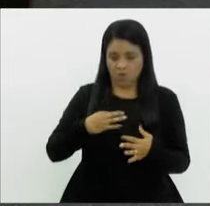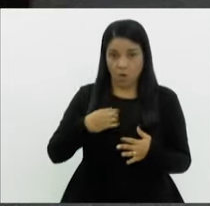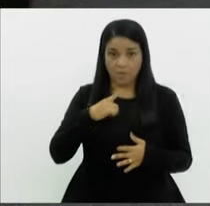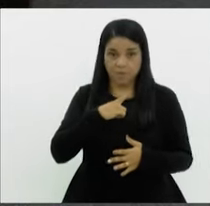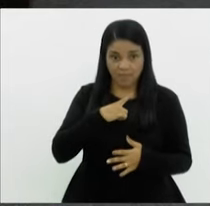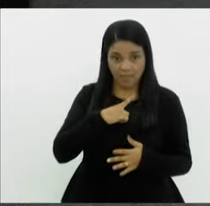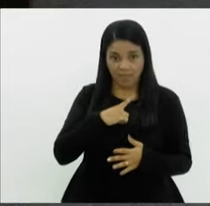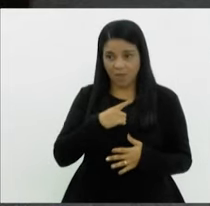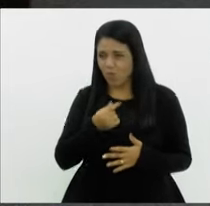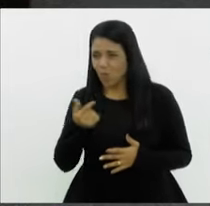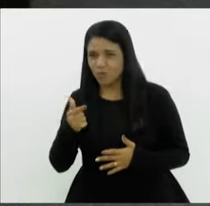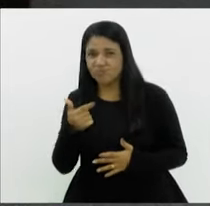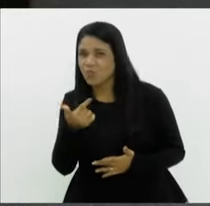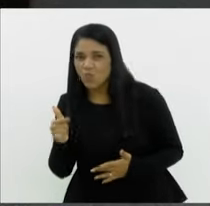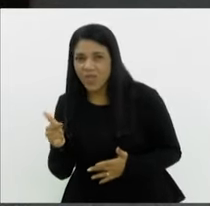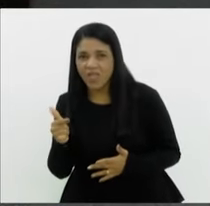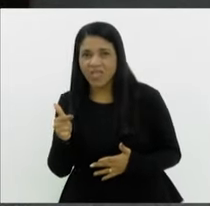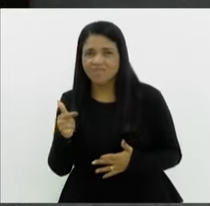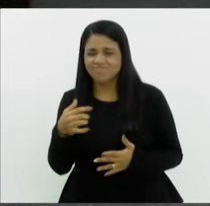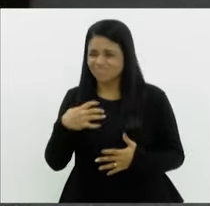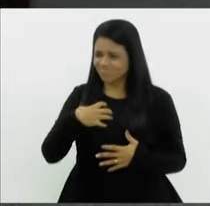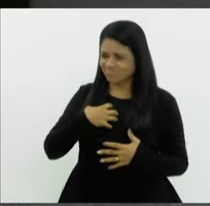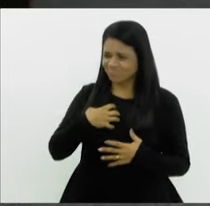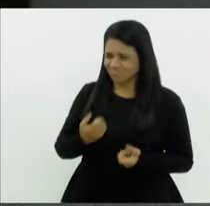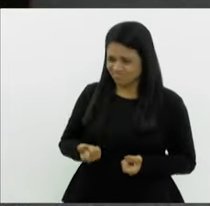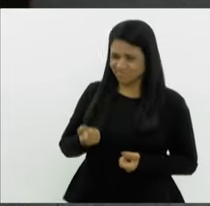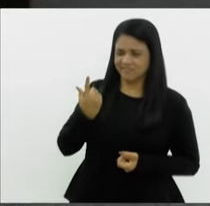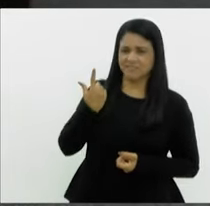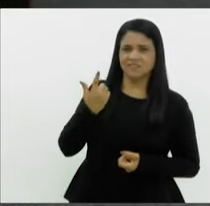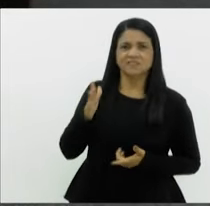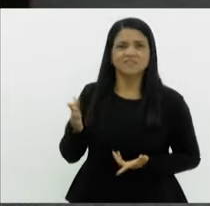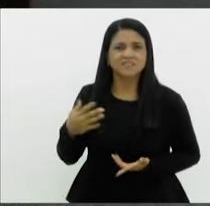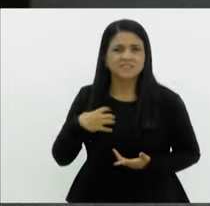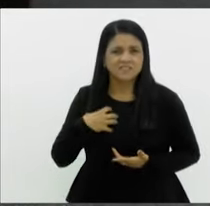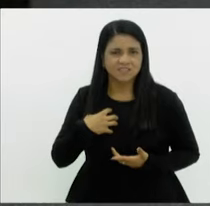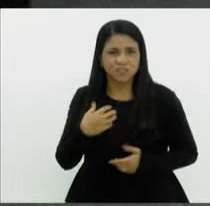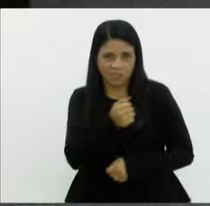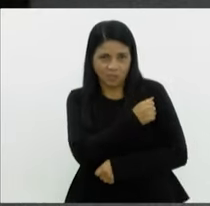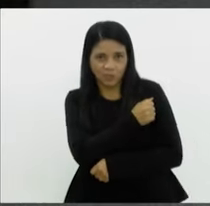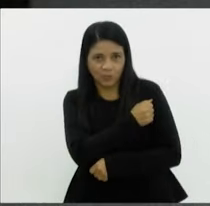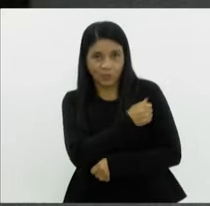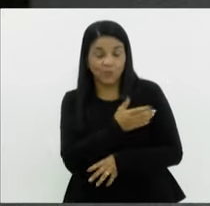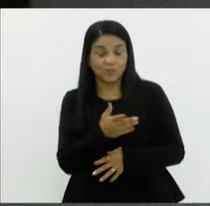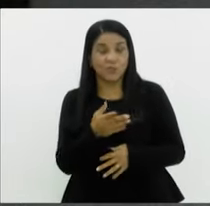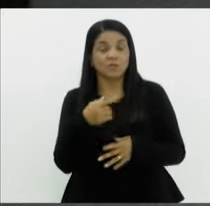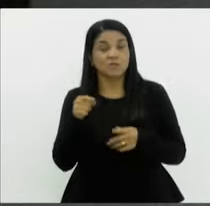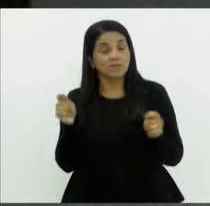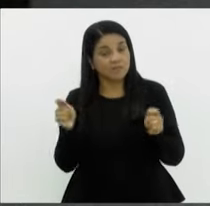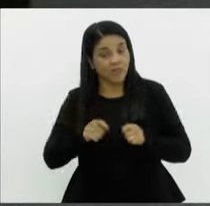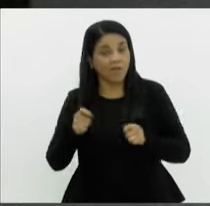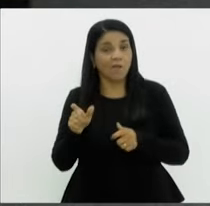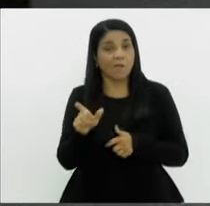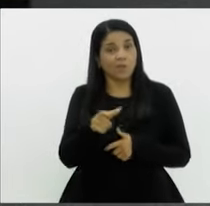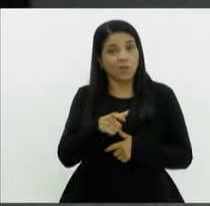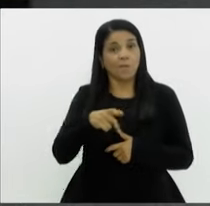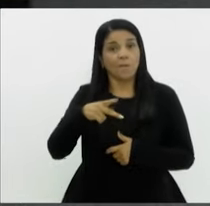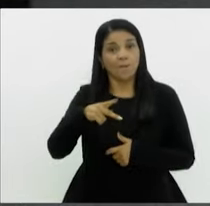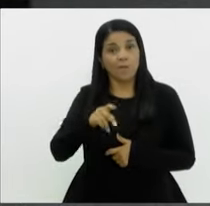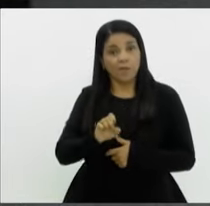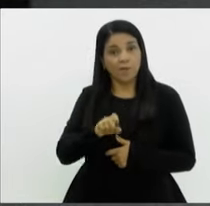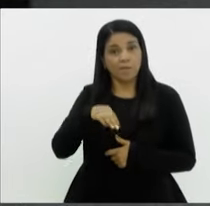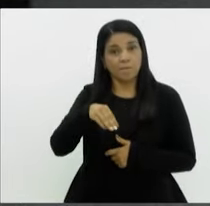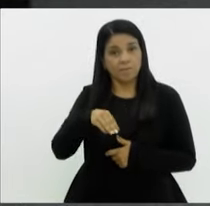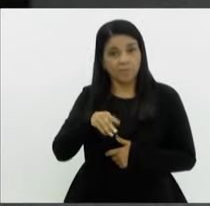sentir estranho. Em suma, dá condição para você, de alguma